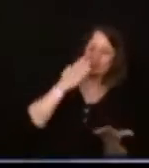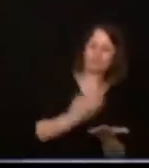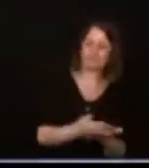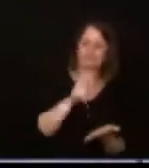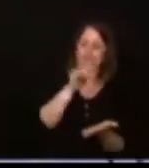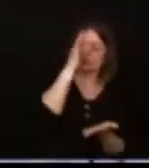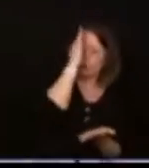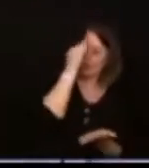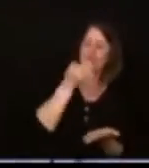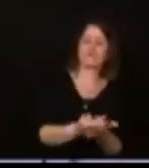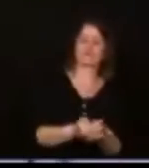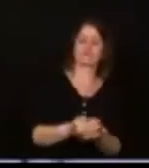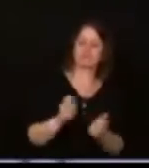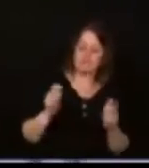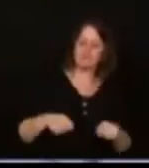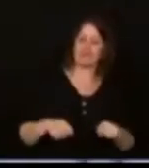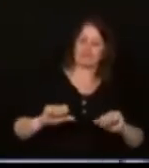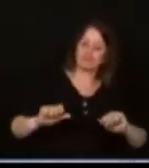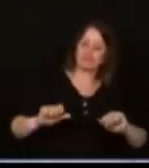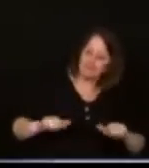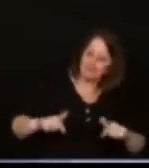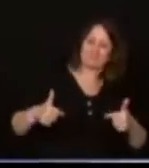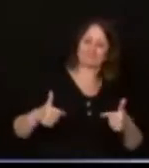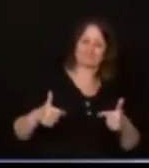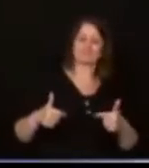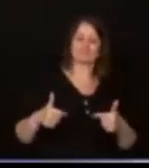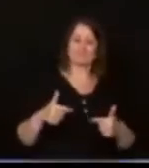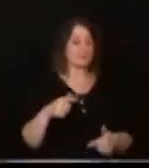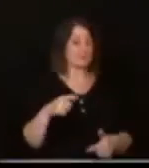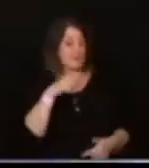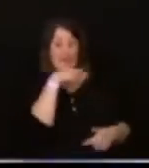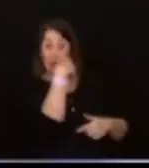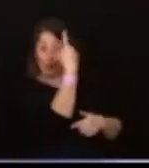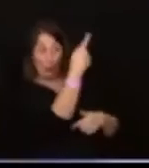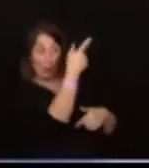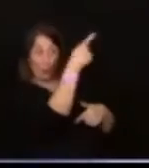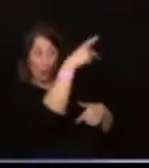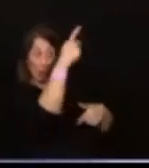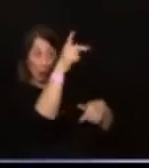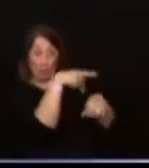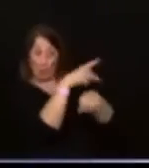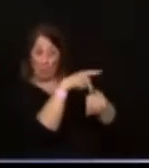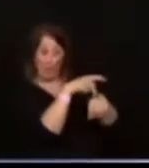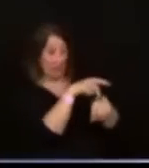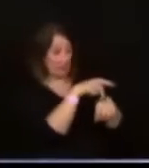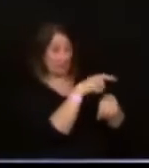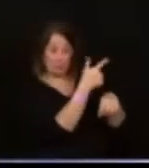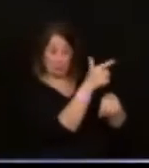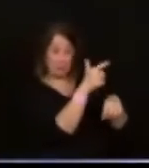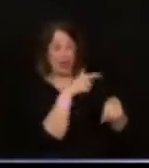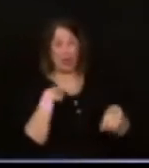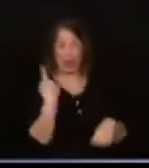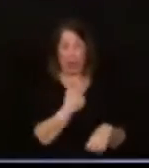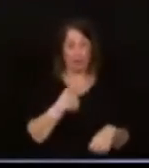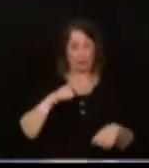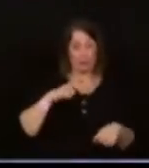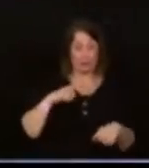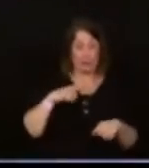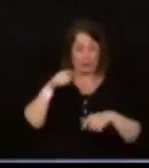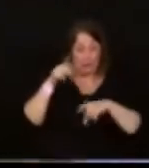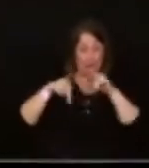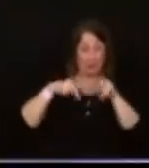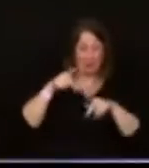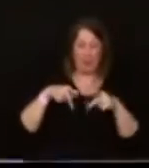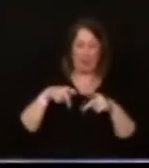fé. Ninguém tem o que nós temos, em especial esse povo maravilhoso,